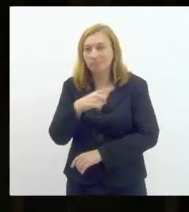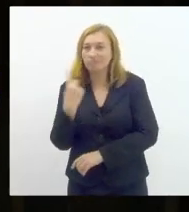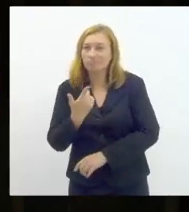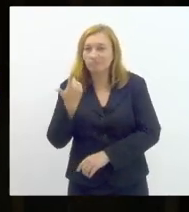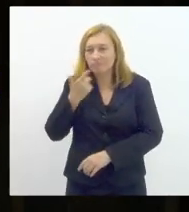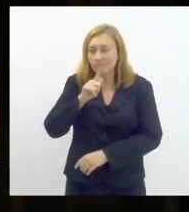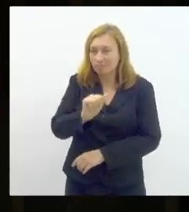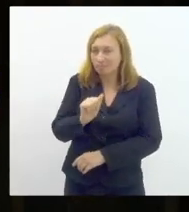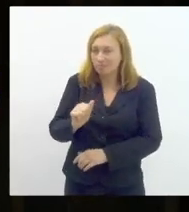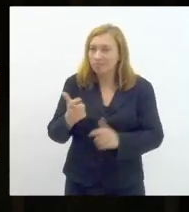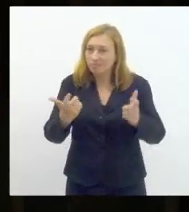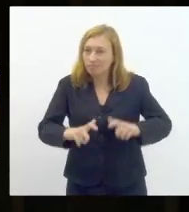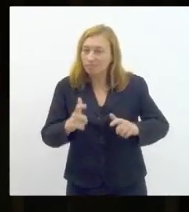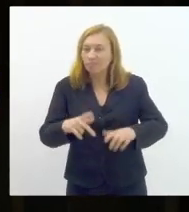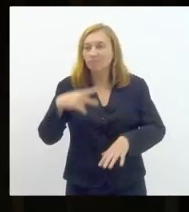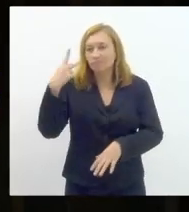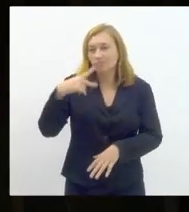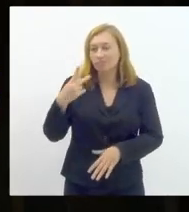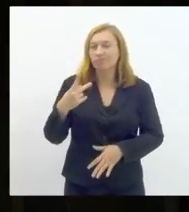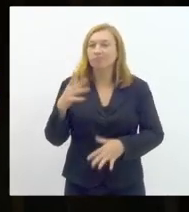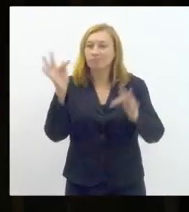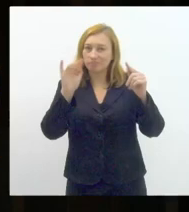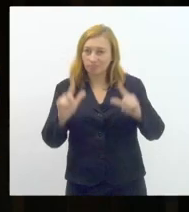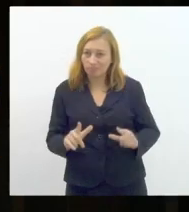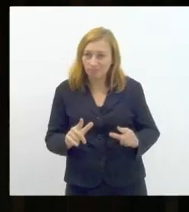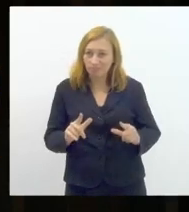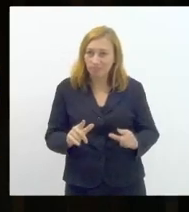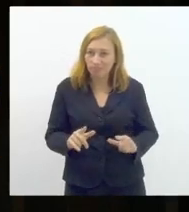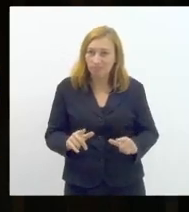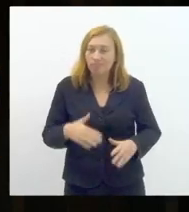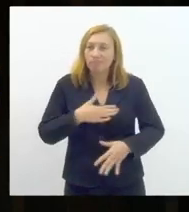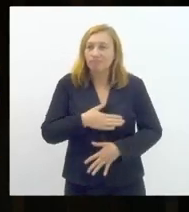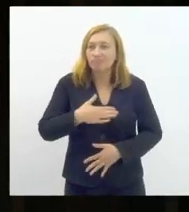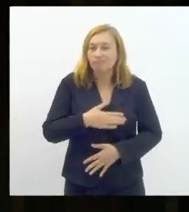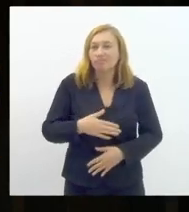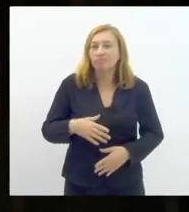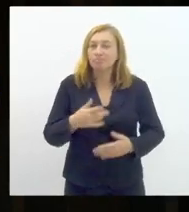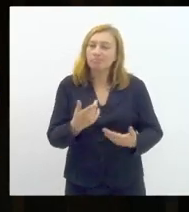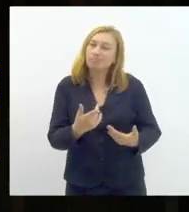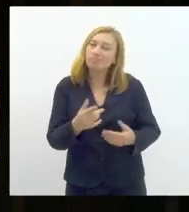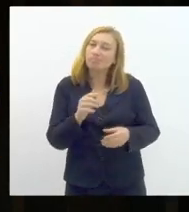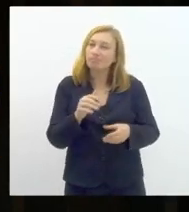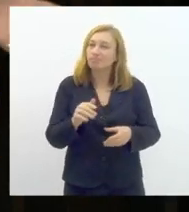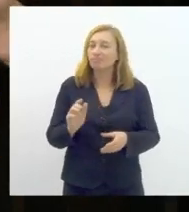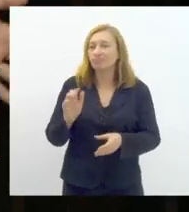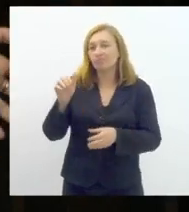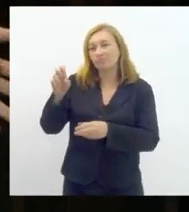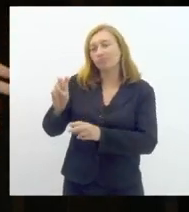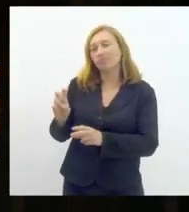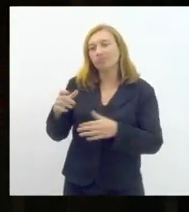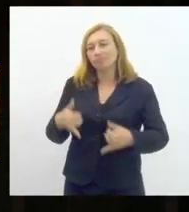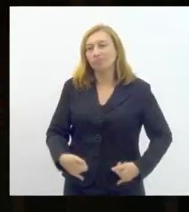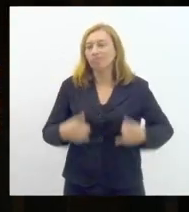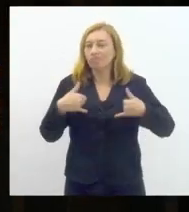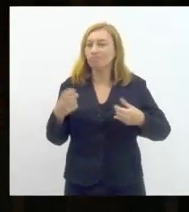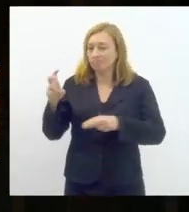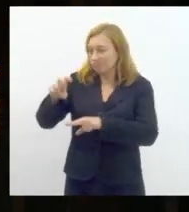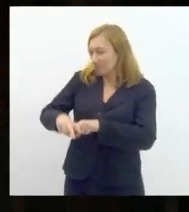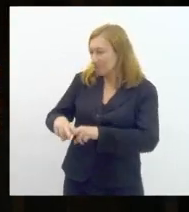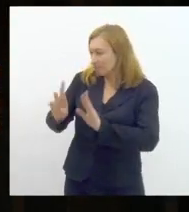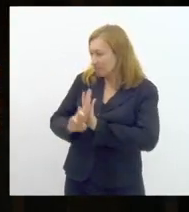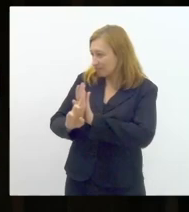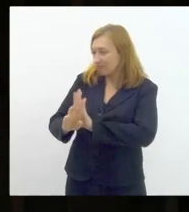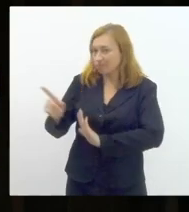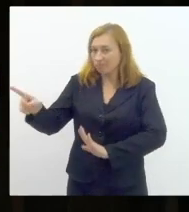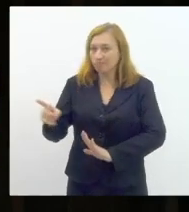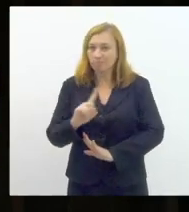conquistando nosso lugar na política me deixa muito feliz. Eu gostaria muito que vocês me dessem a honra de sentar naquela mesa e representar vocês.